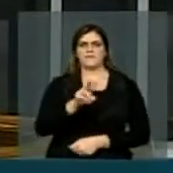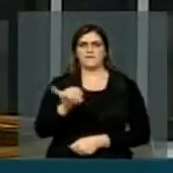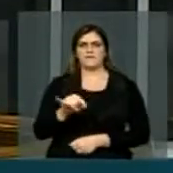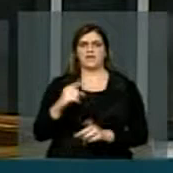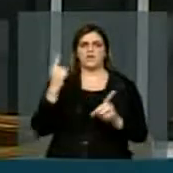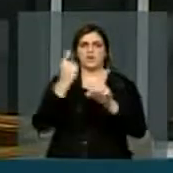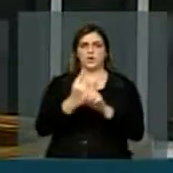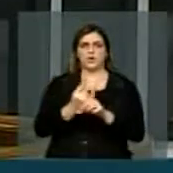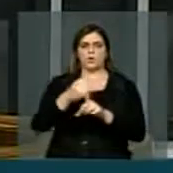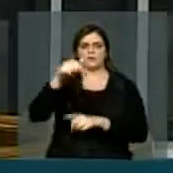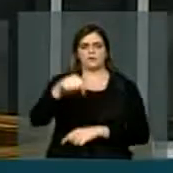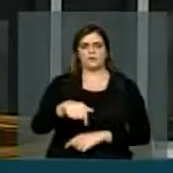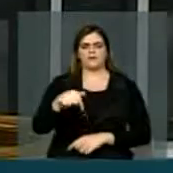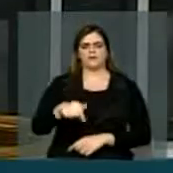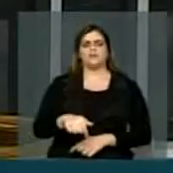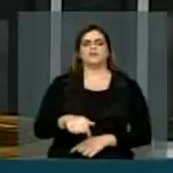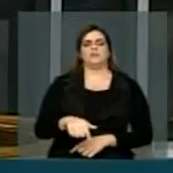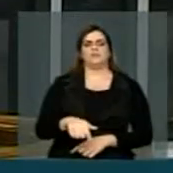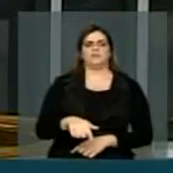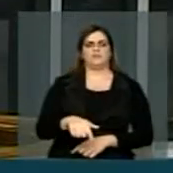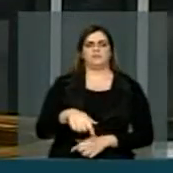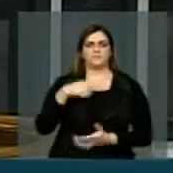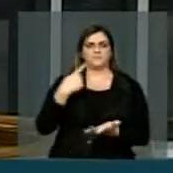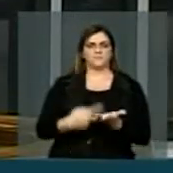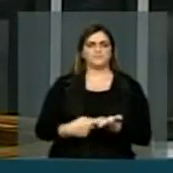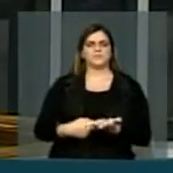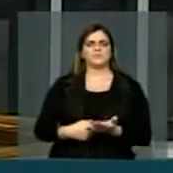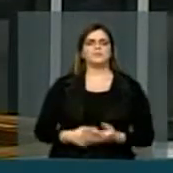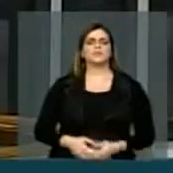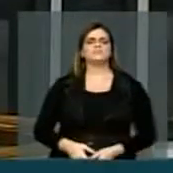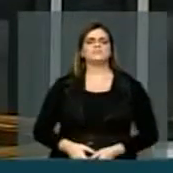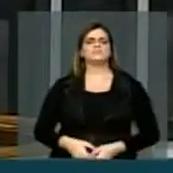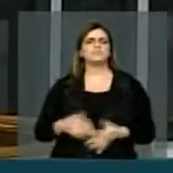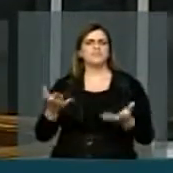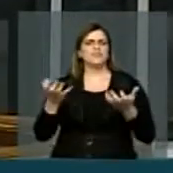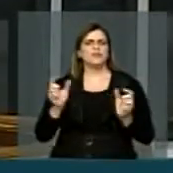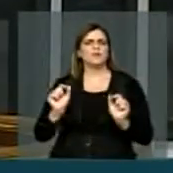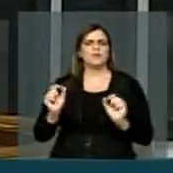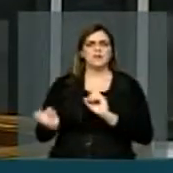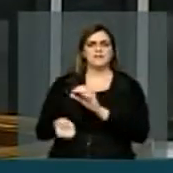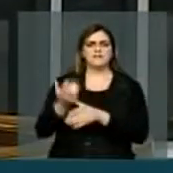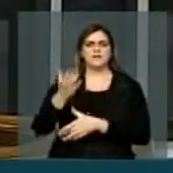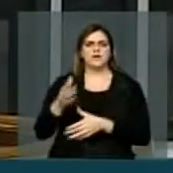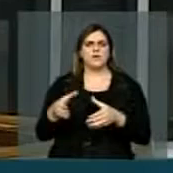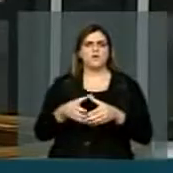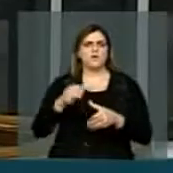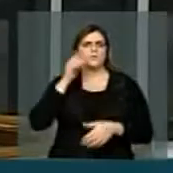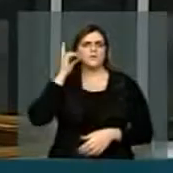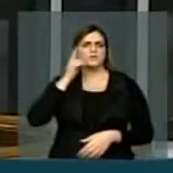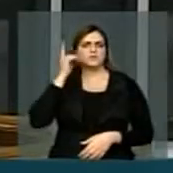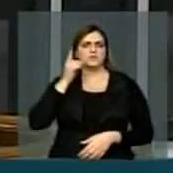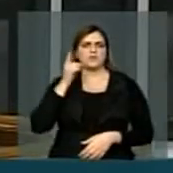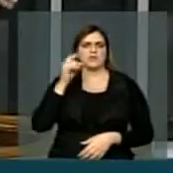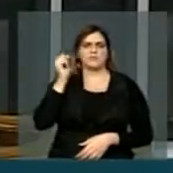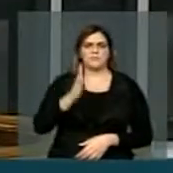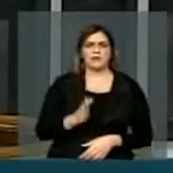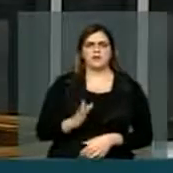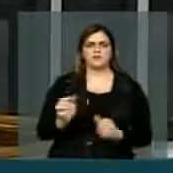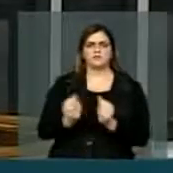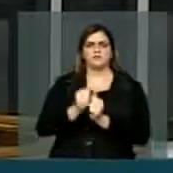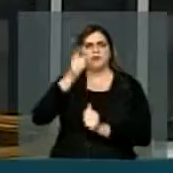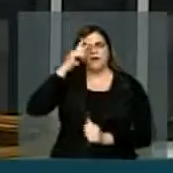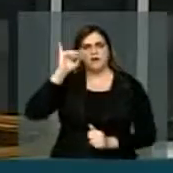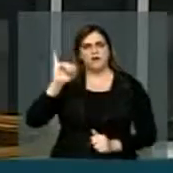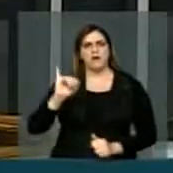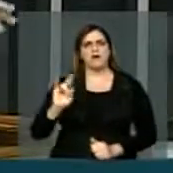realizaremos um encontro aqui, onde buscamos, deputado Amauri, formar um grupo parlamentar, Brasil com